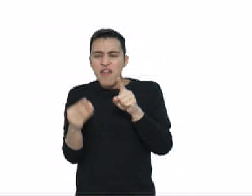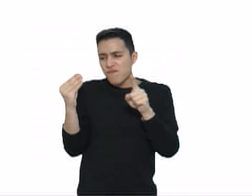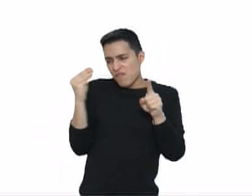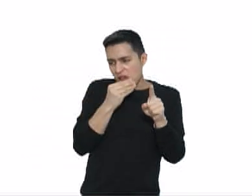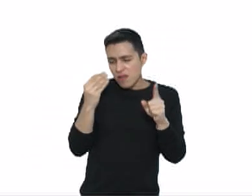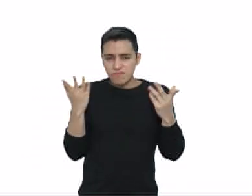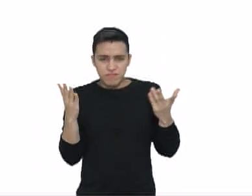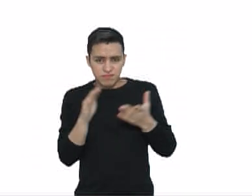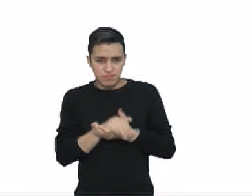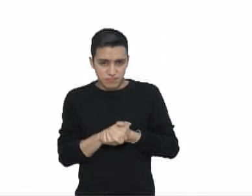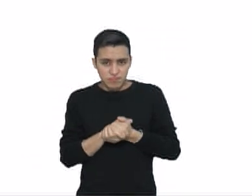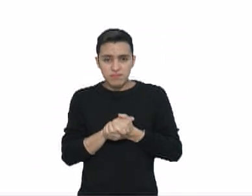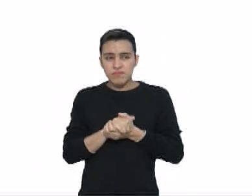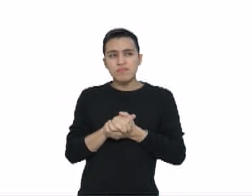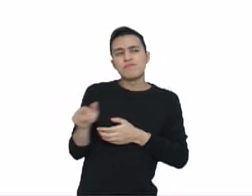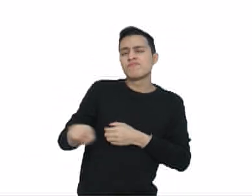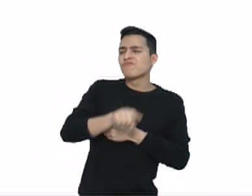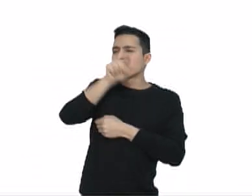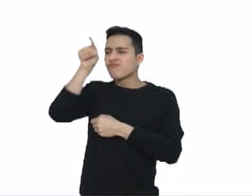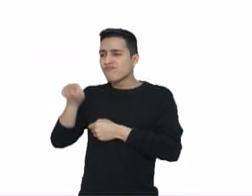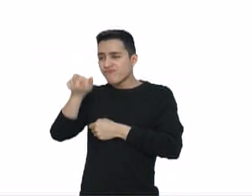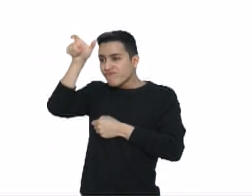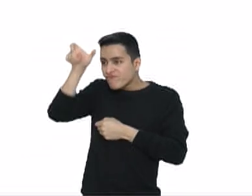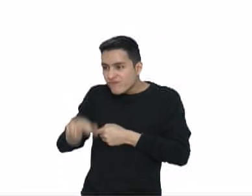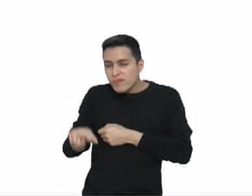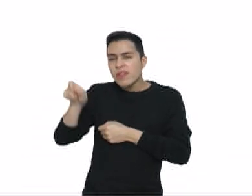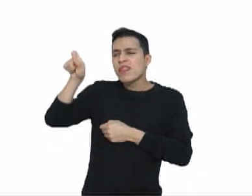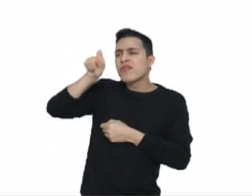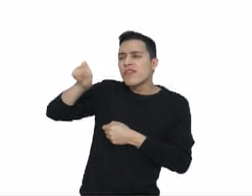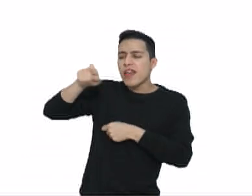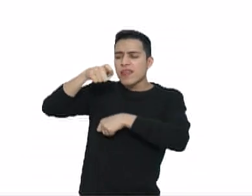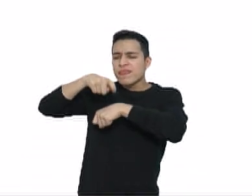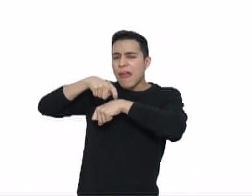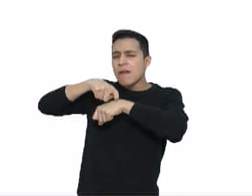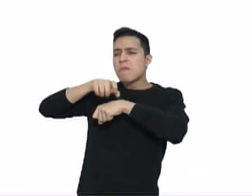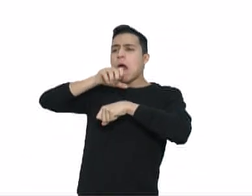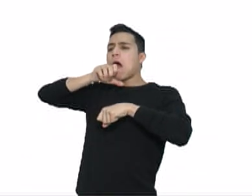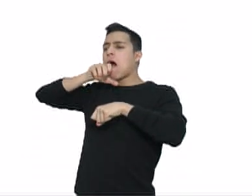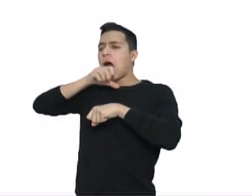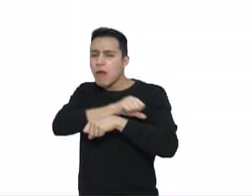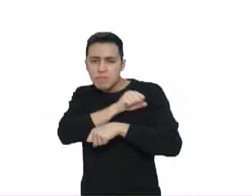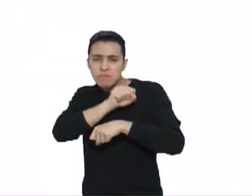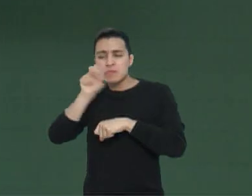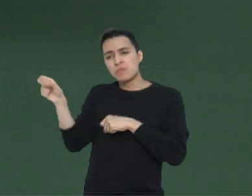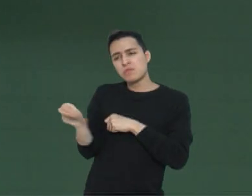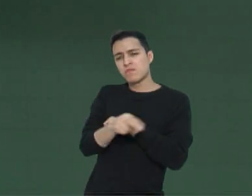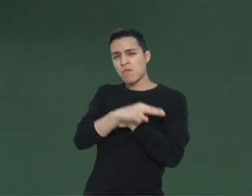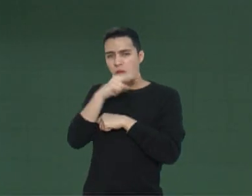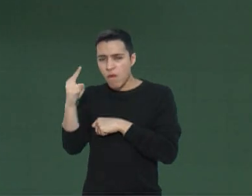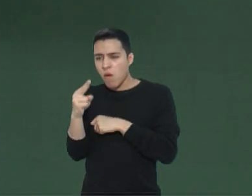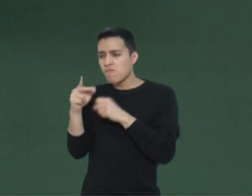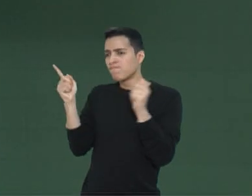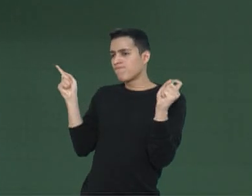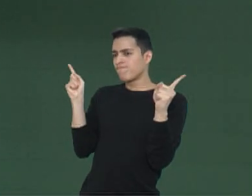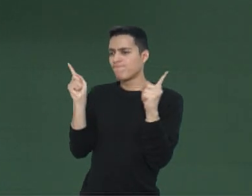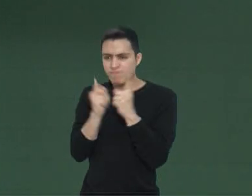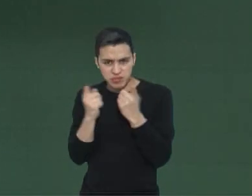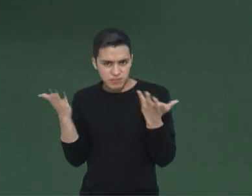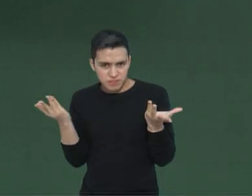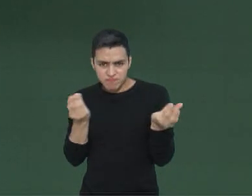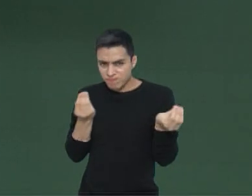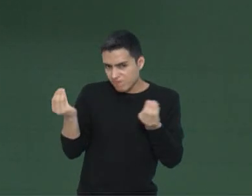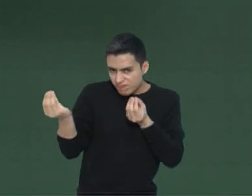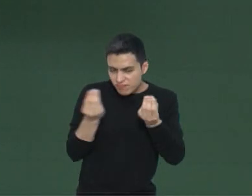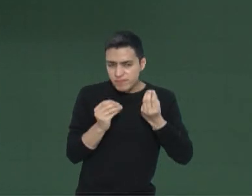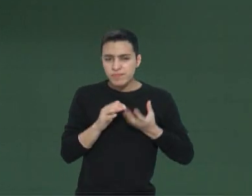fraco? Na terceira coluna você vai escrever sobre a duração desse som. Esse som é um som curto, que começa e